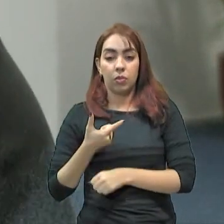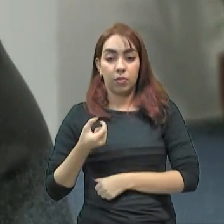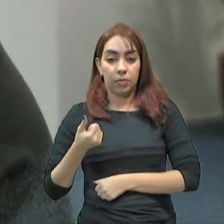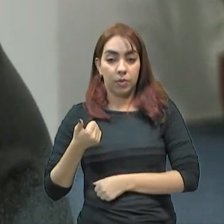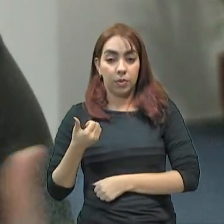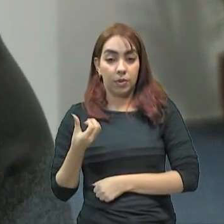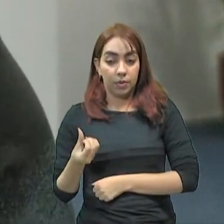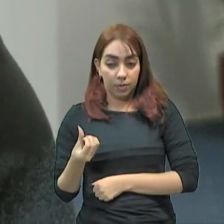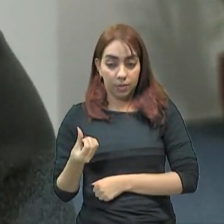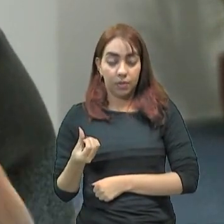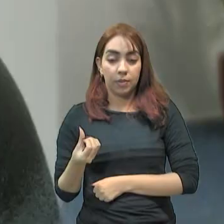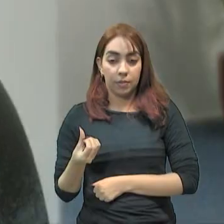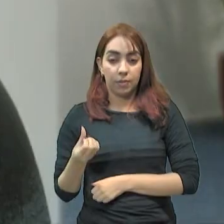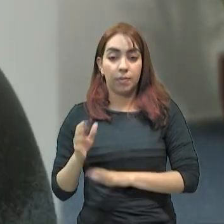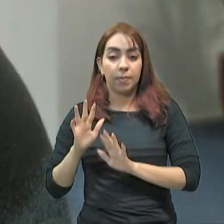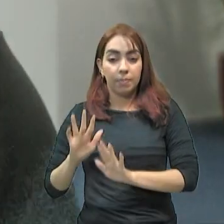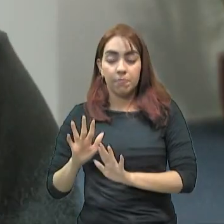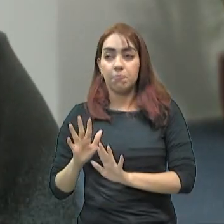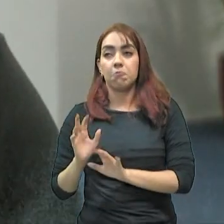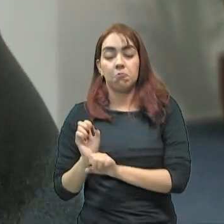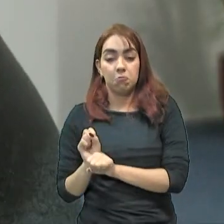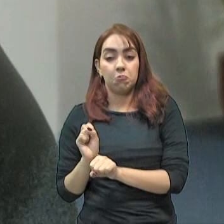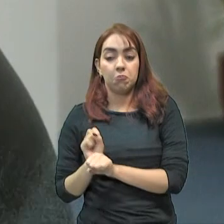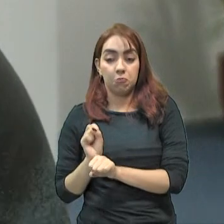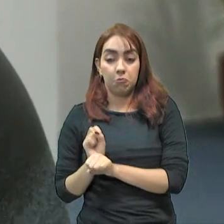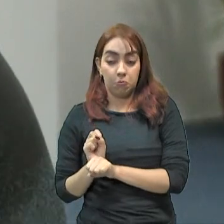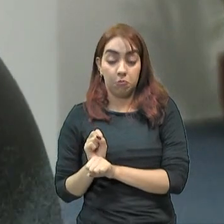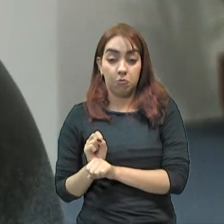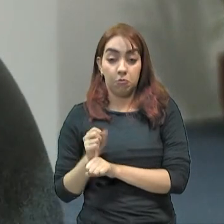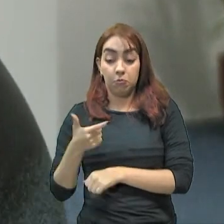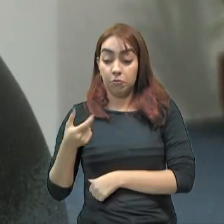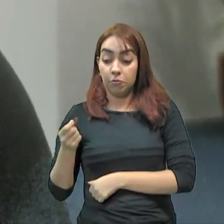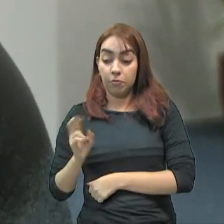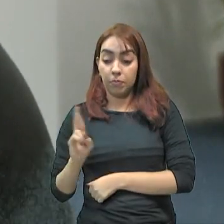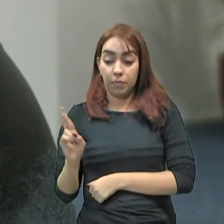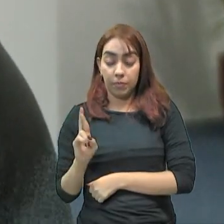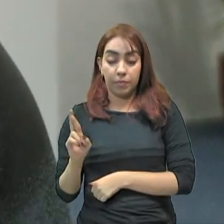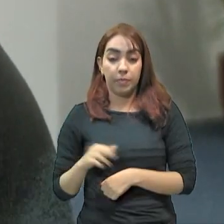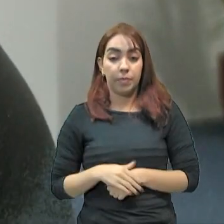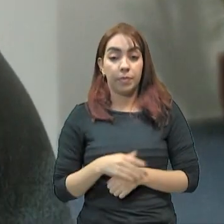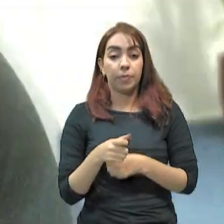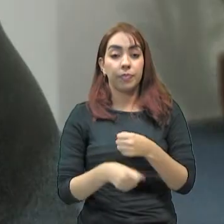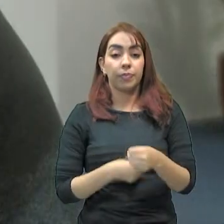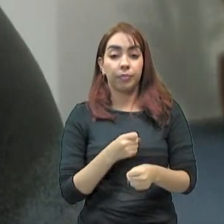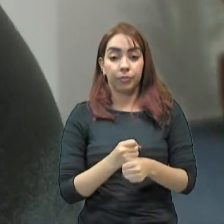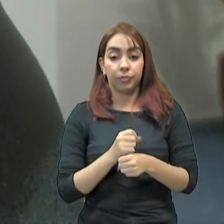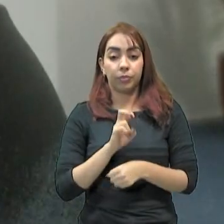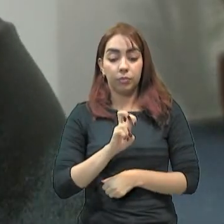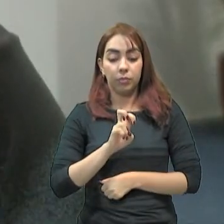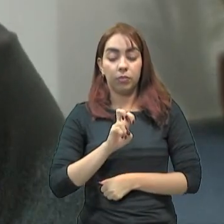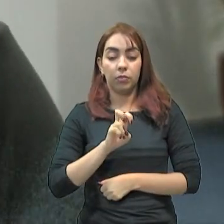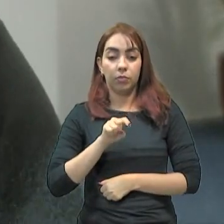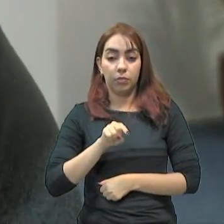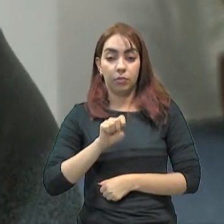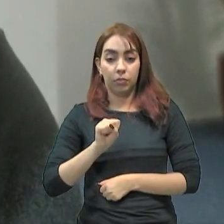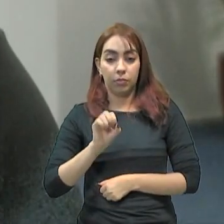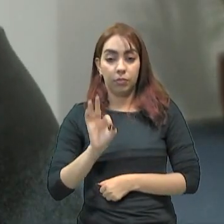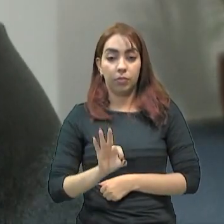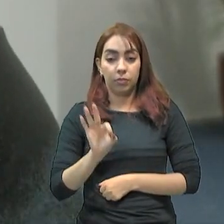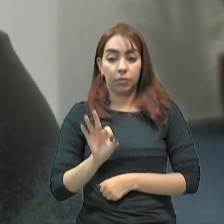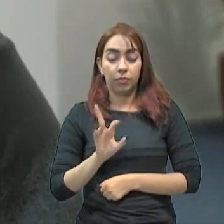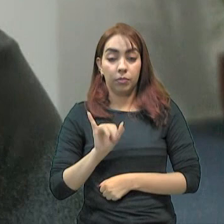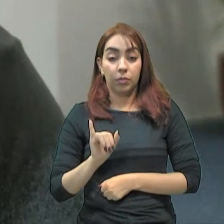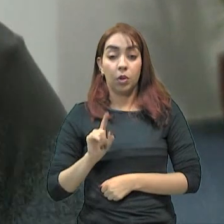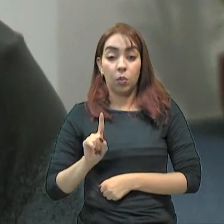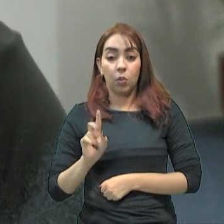2 e ela vinha correndo com esse valor até a presente data e esse ano houve um reajuste de 5,8 vai acrescer na verdade r